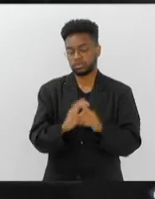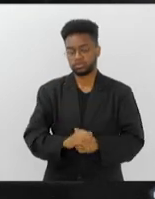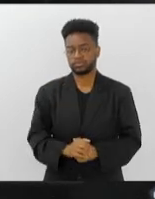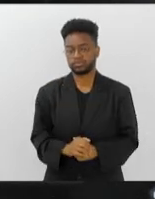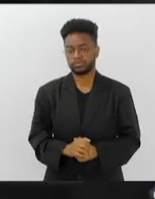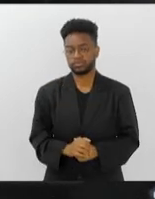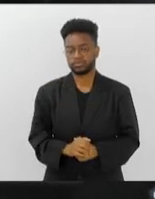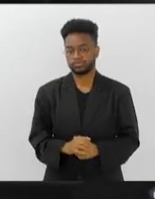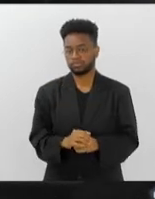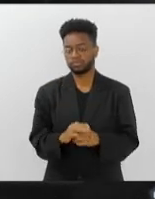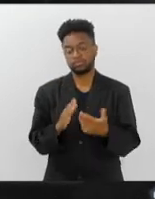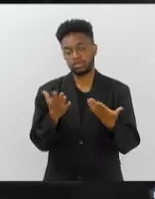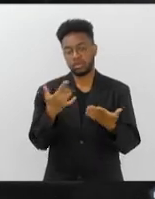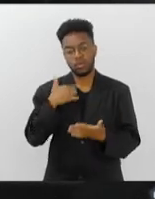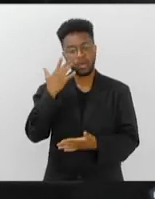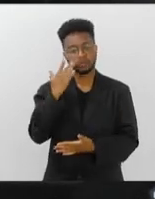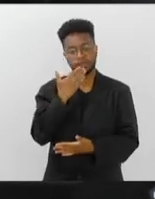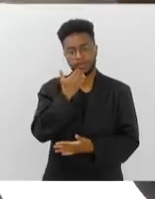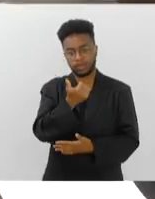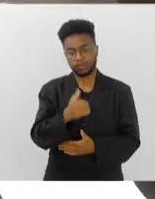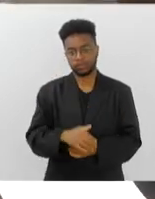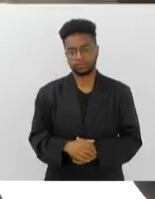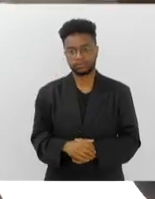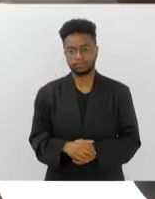com esse desenho, acho mais positivo.